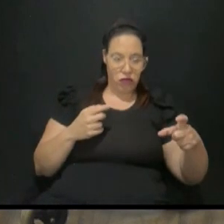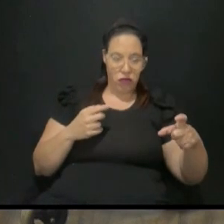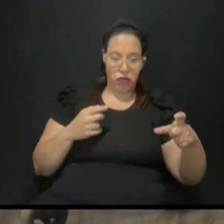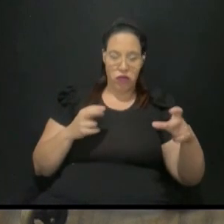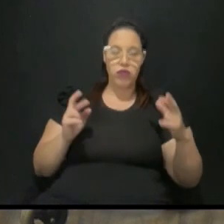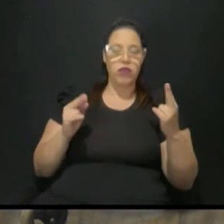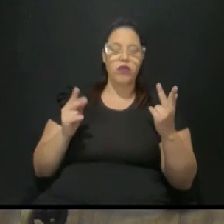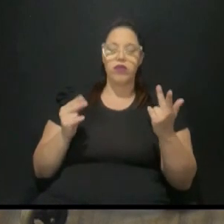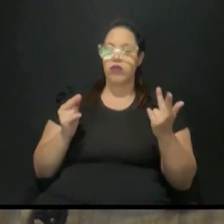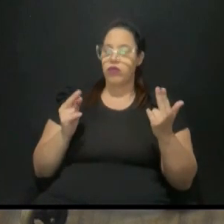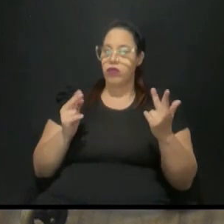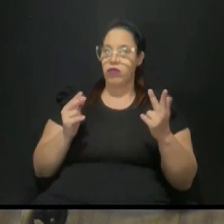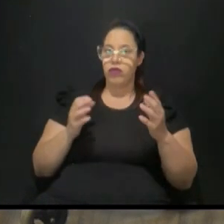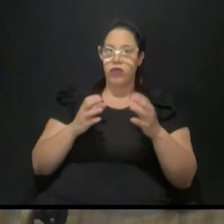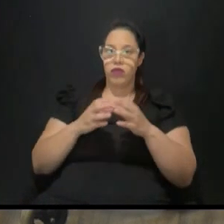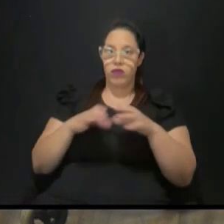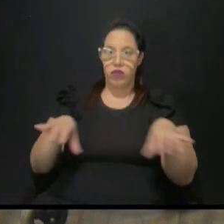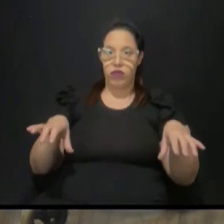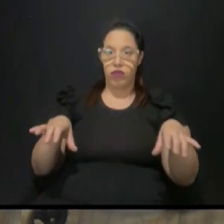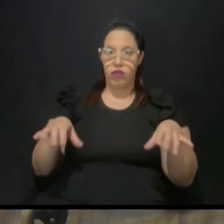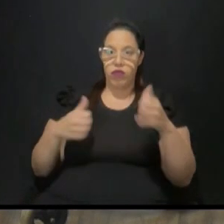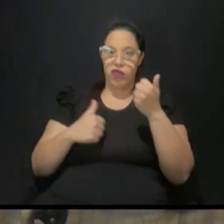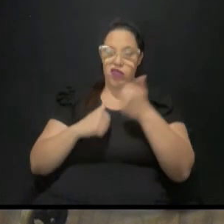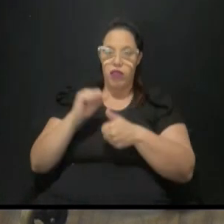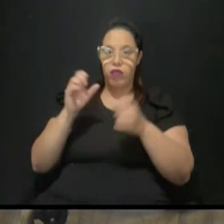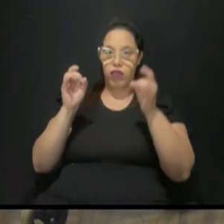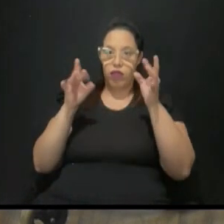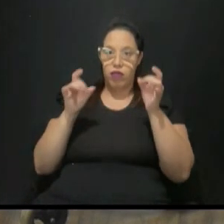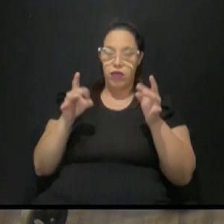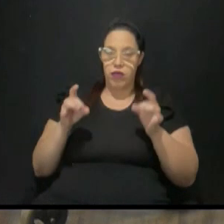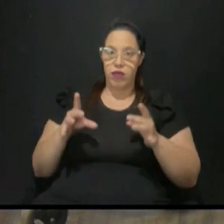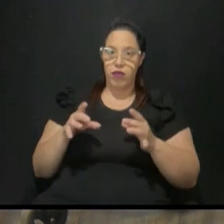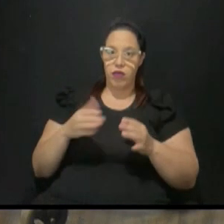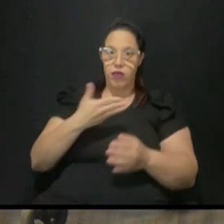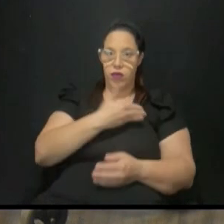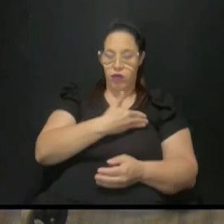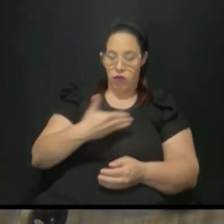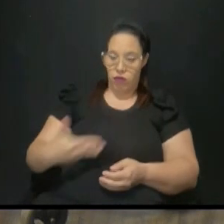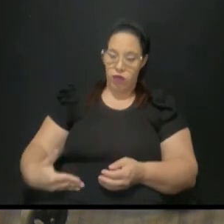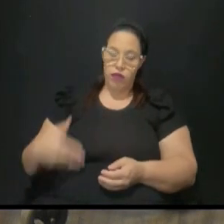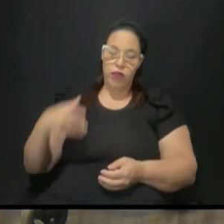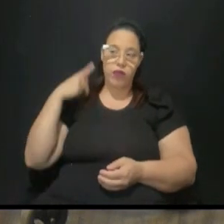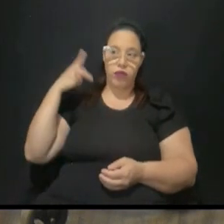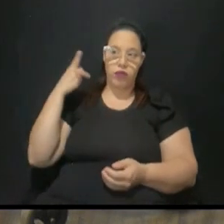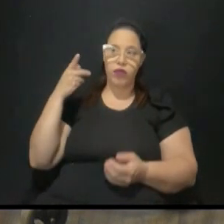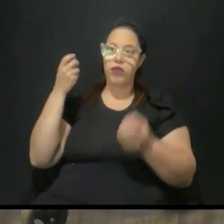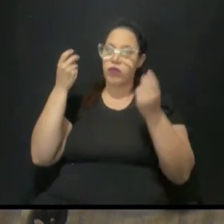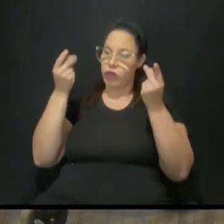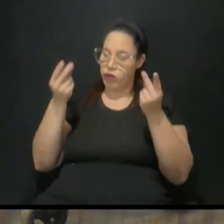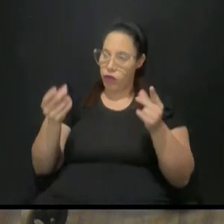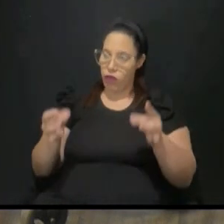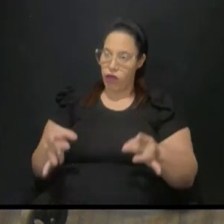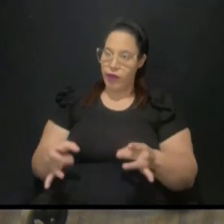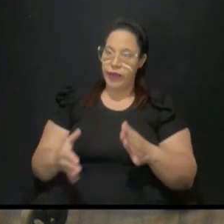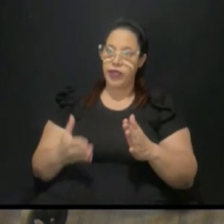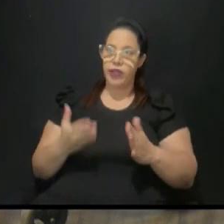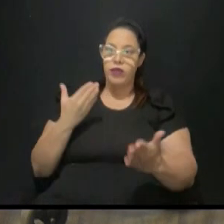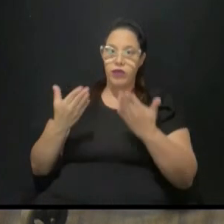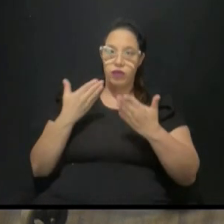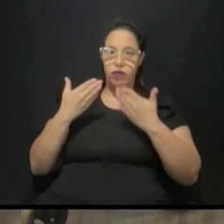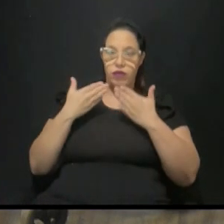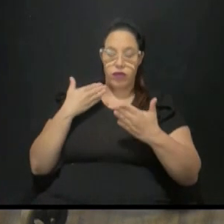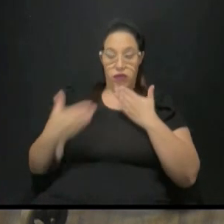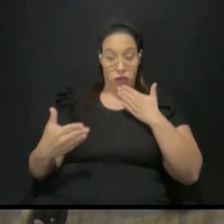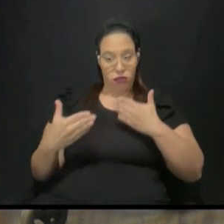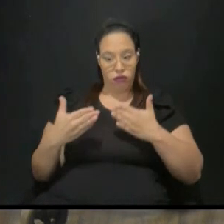característica do esporte. Sim. Isso pensando do ponto de vista de política pública, isso é essencial para que você não tenha desequilíbrios em relação a isso. Então, acho que